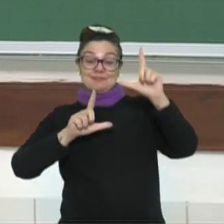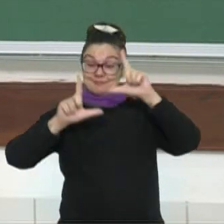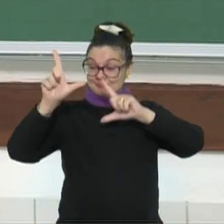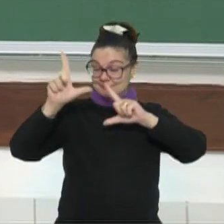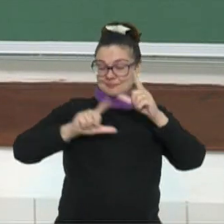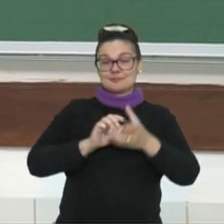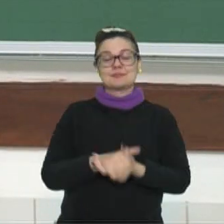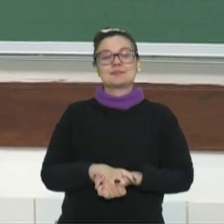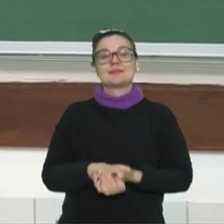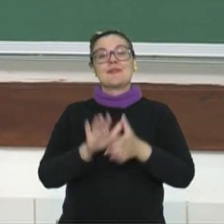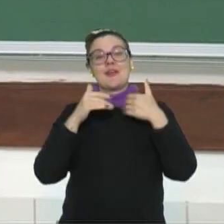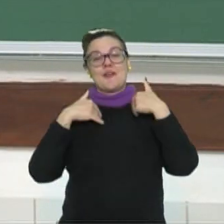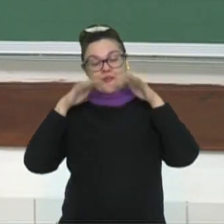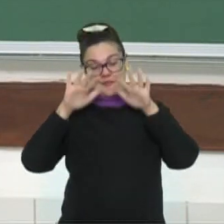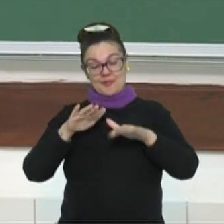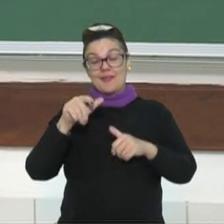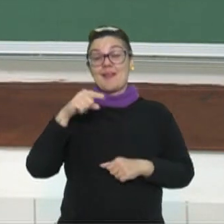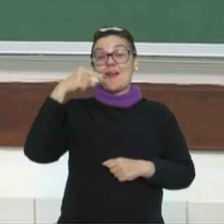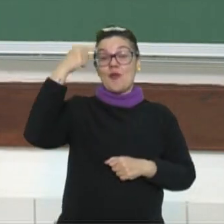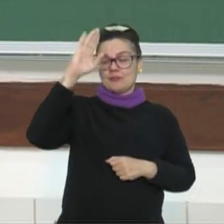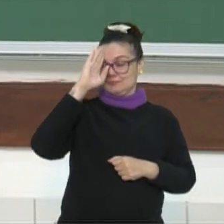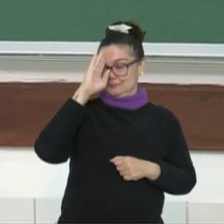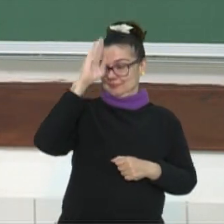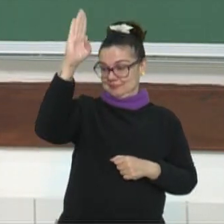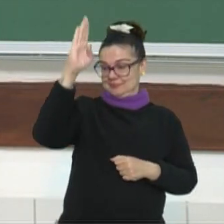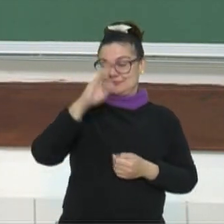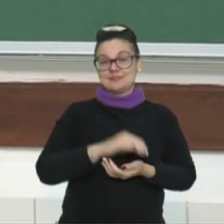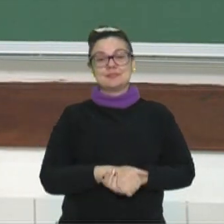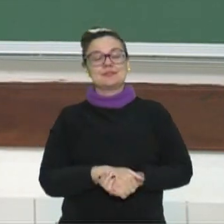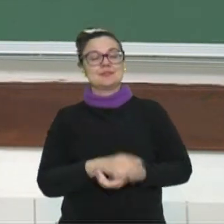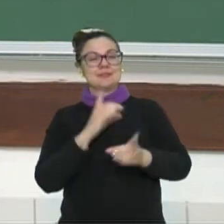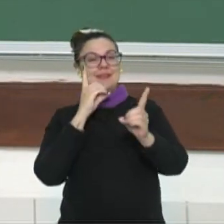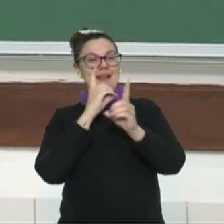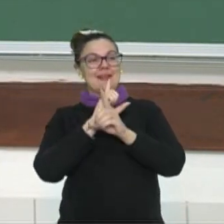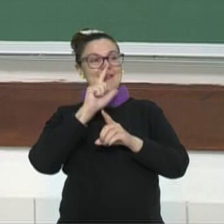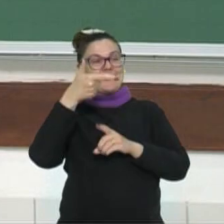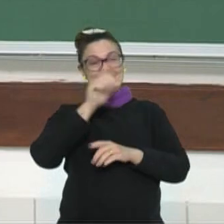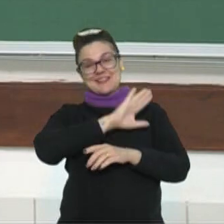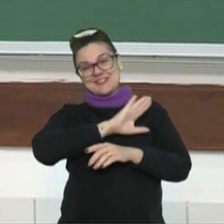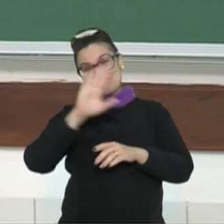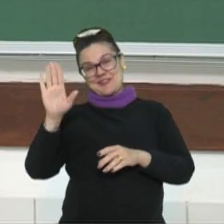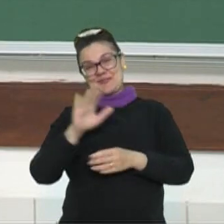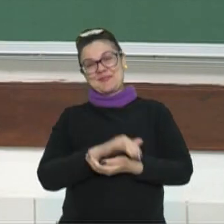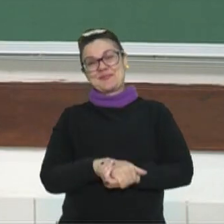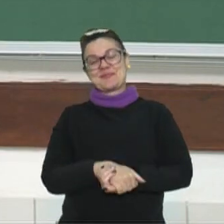Ficamos aqui, até a próxima e nos vemos numa próxima aula.